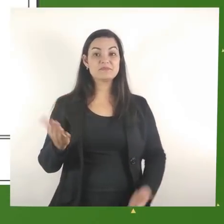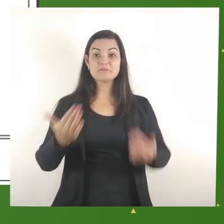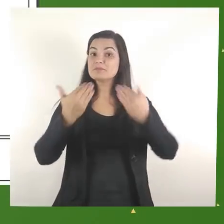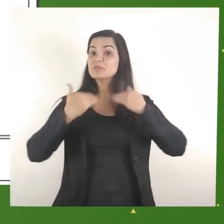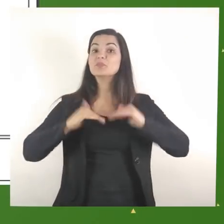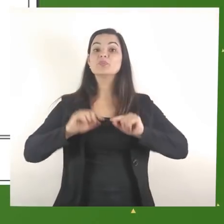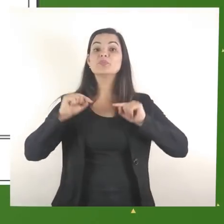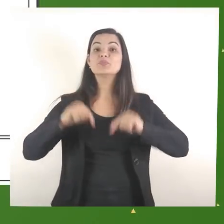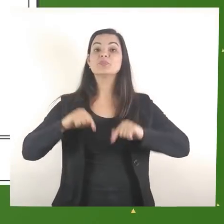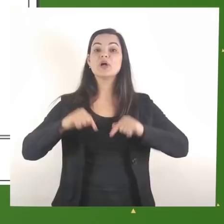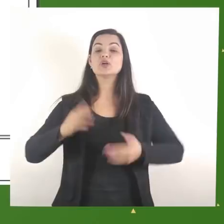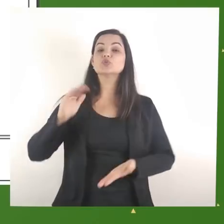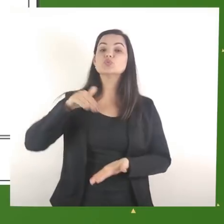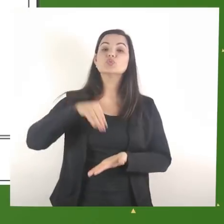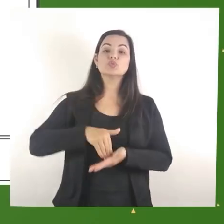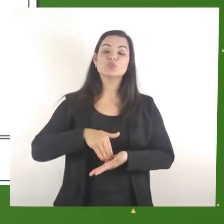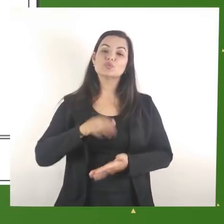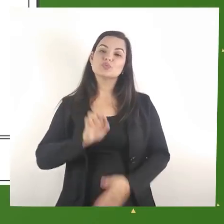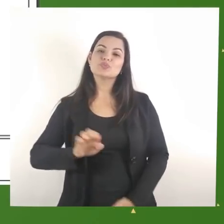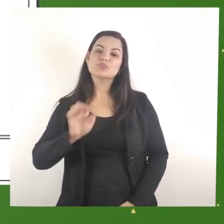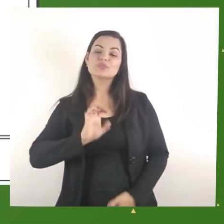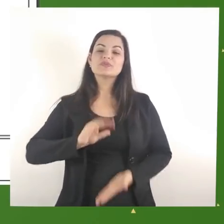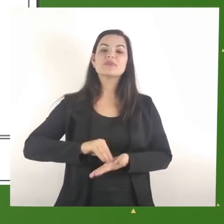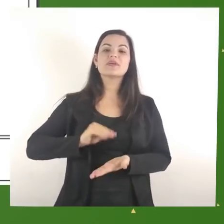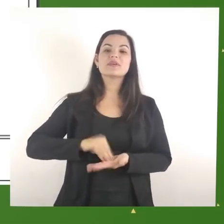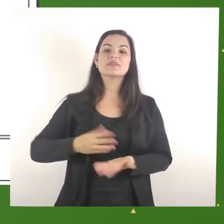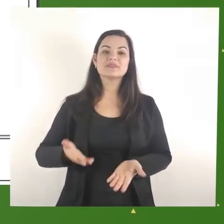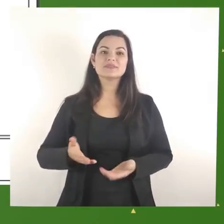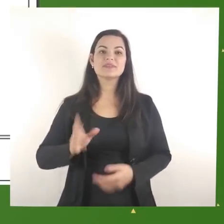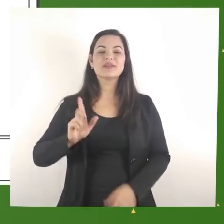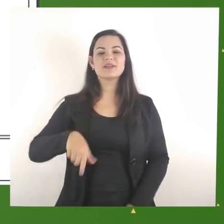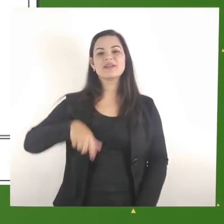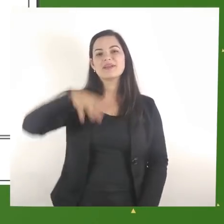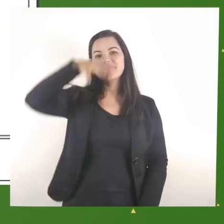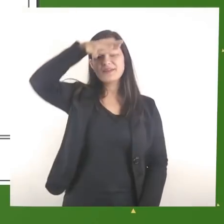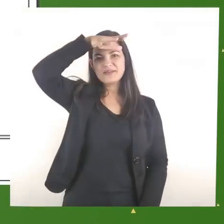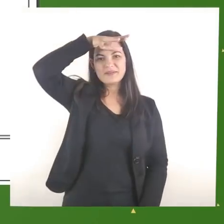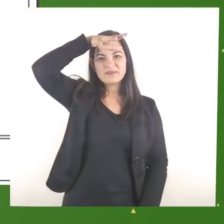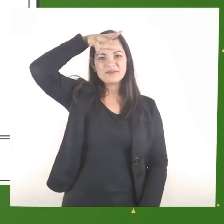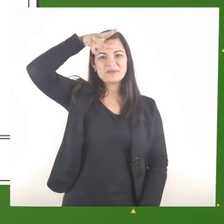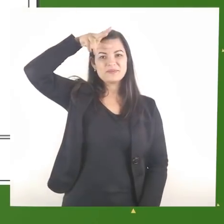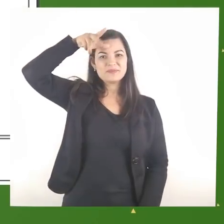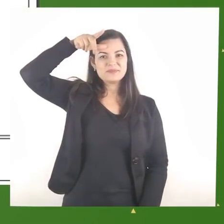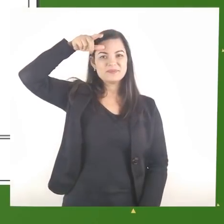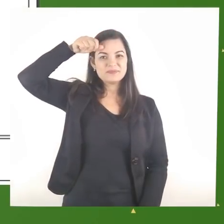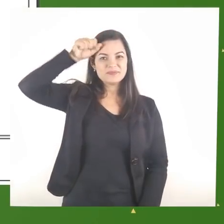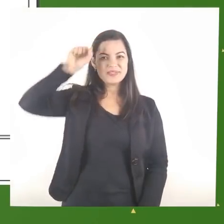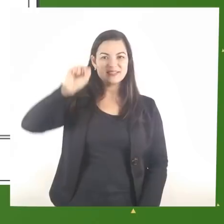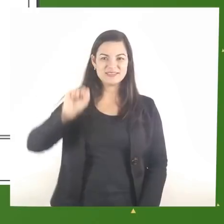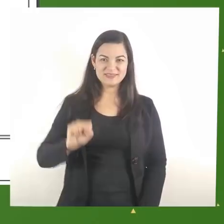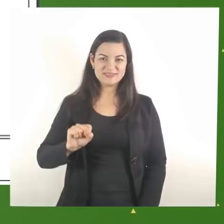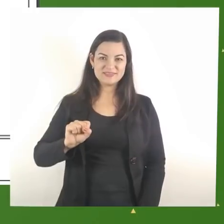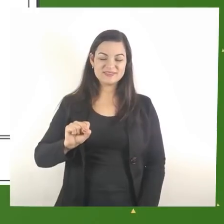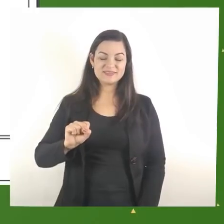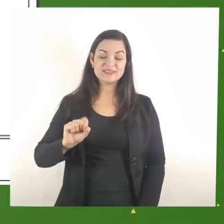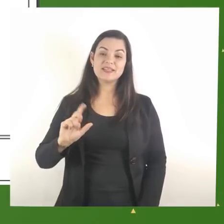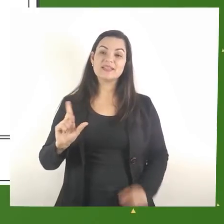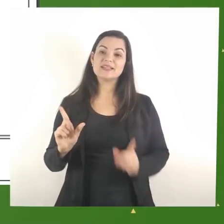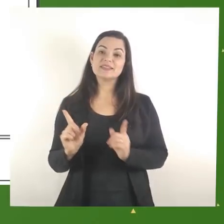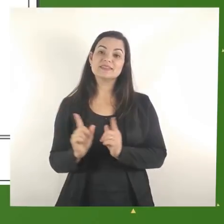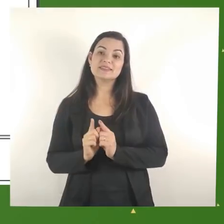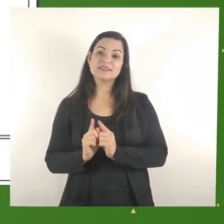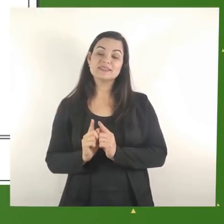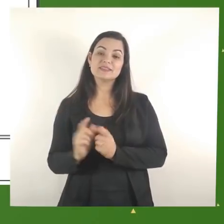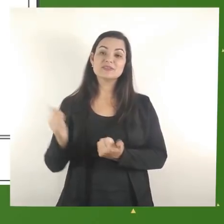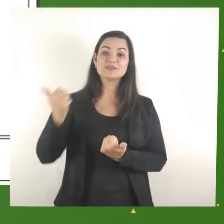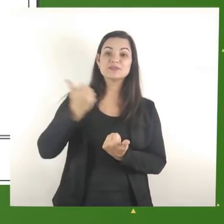E aqui embaixo, o último estado que ficou faltando é Mato Grosso do Sul. Então, a sigla, a